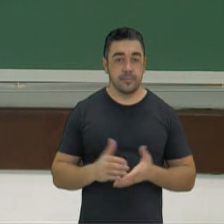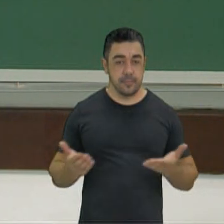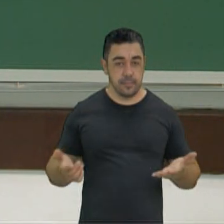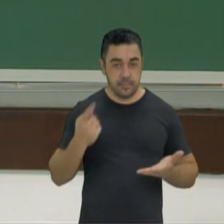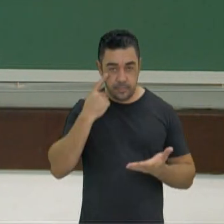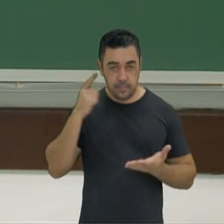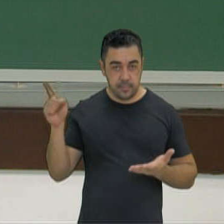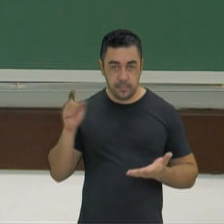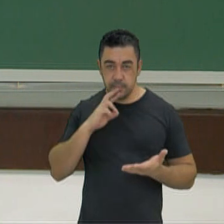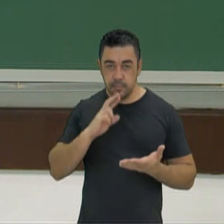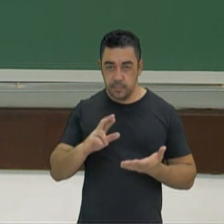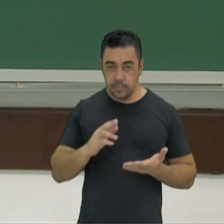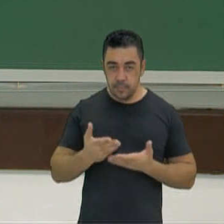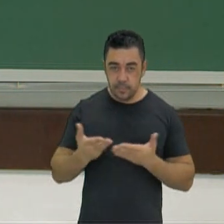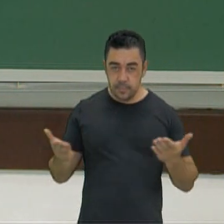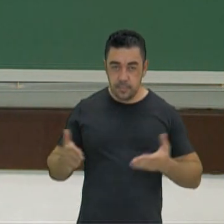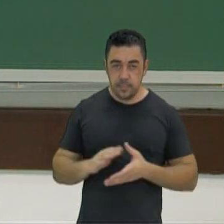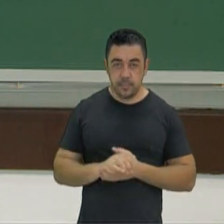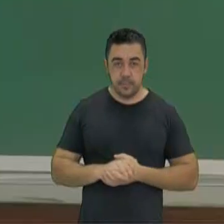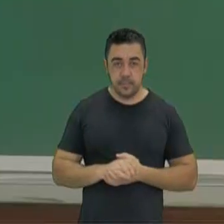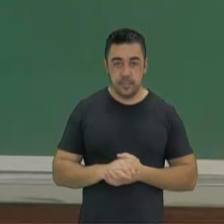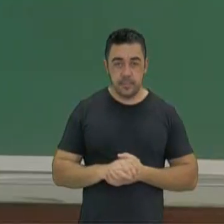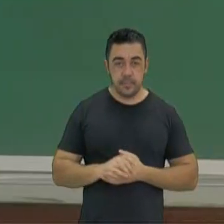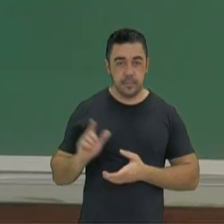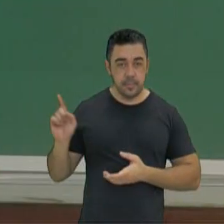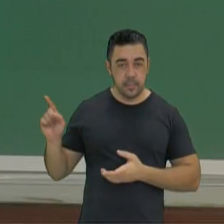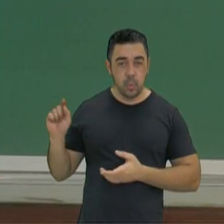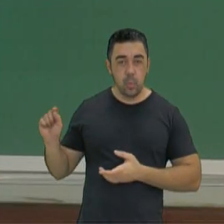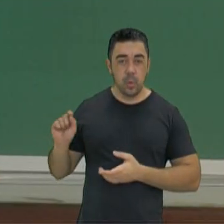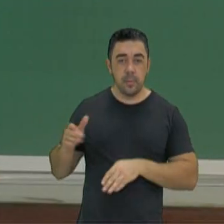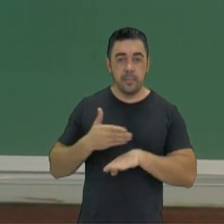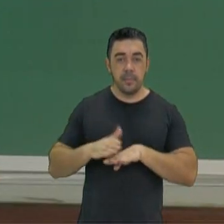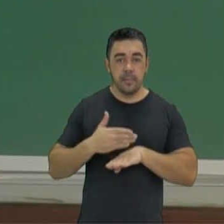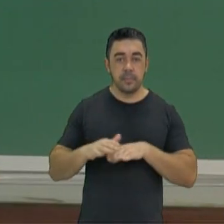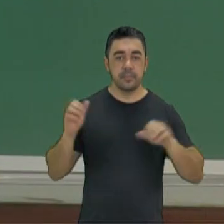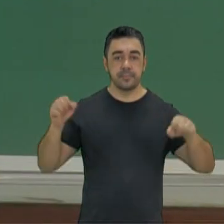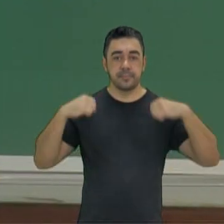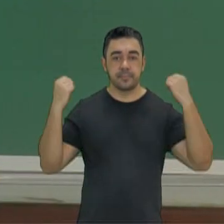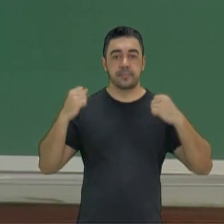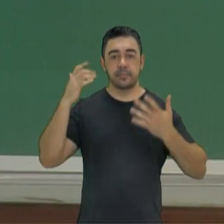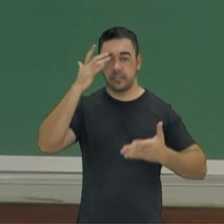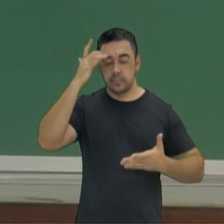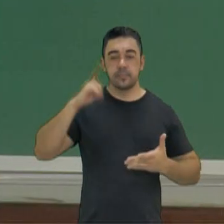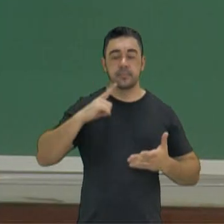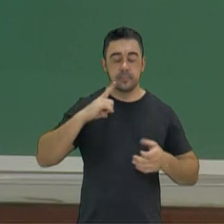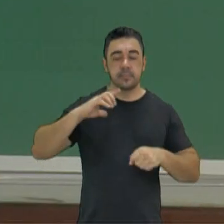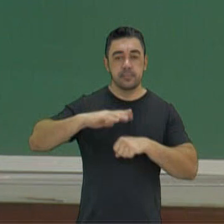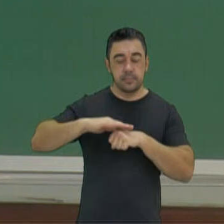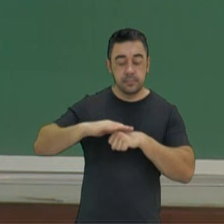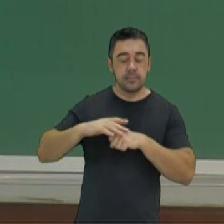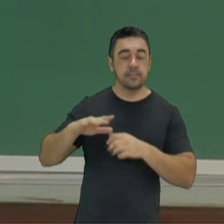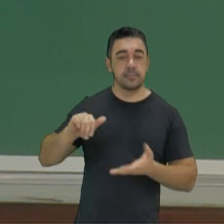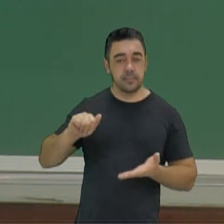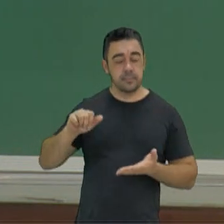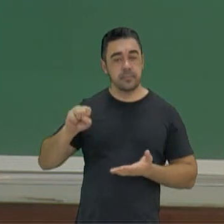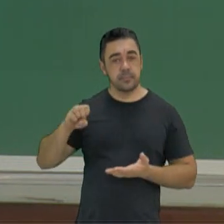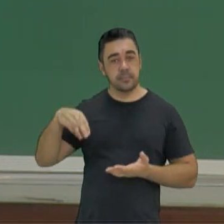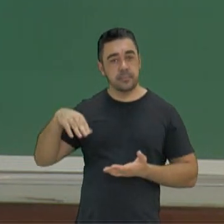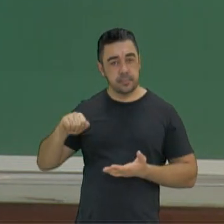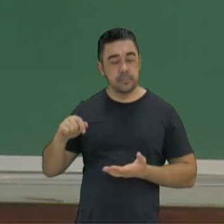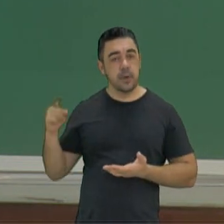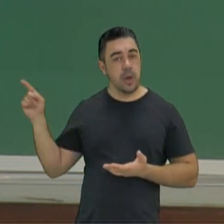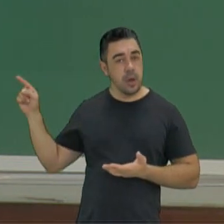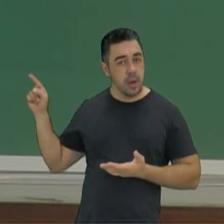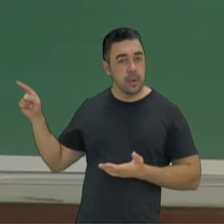Vamos lá então conferir a sua resposta. Então, a indicação para a prática de exercícios físicos por pessoas com asma, ela deve ter